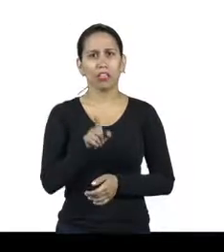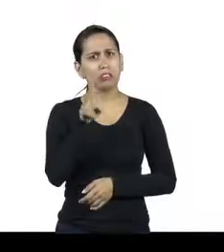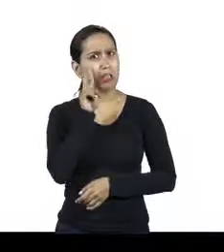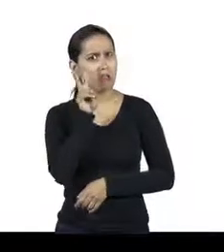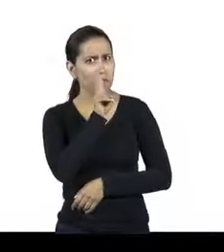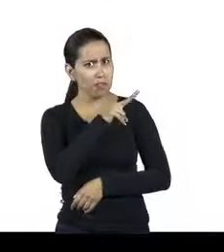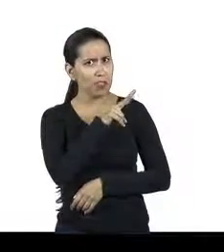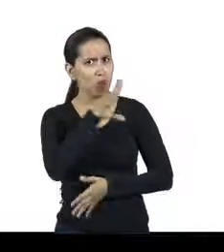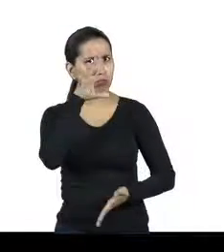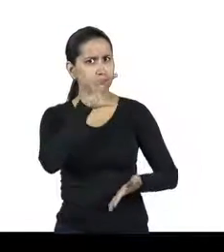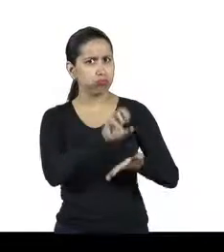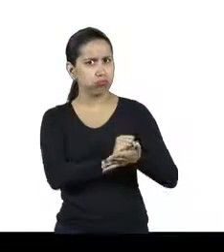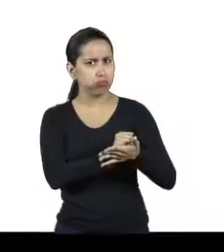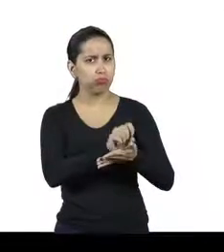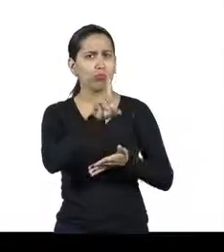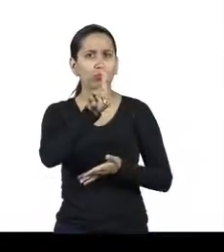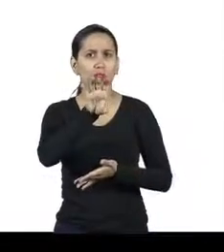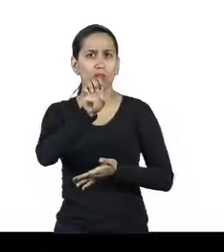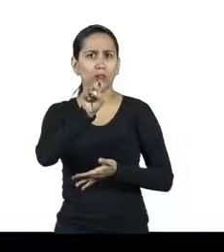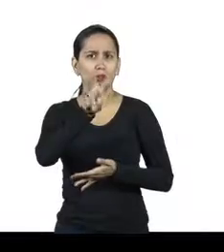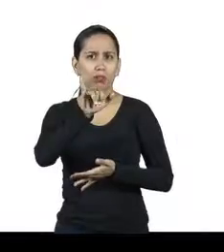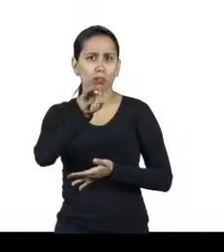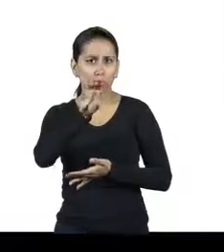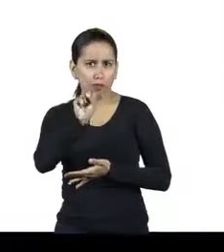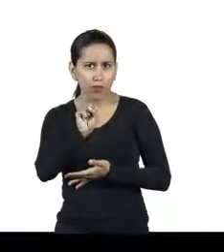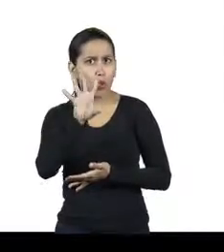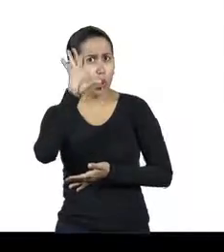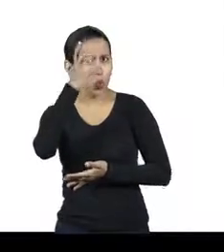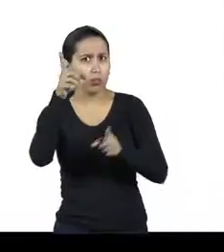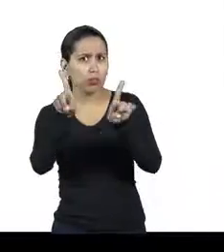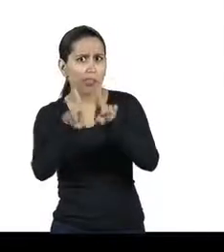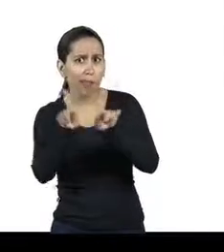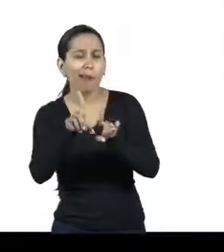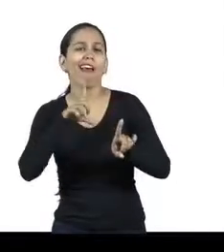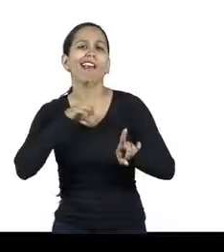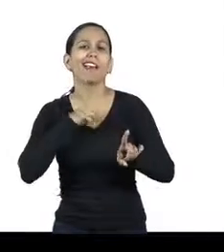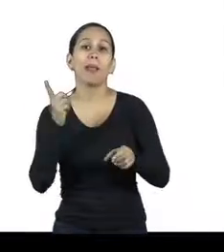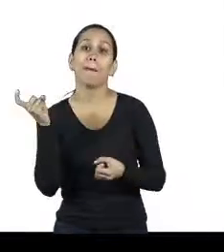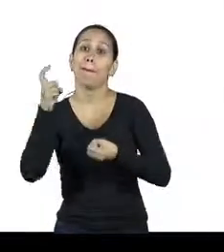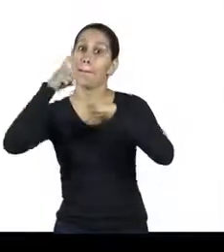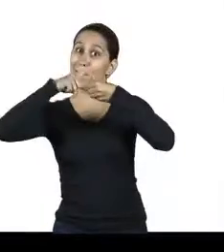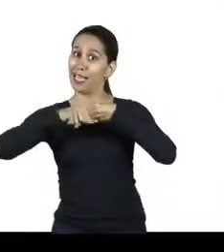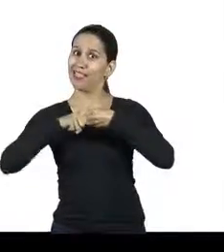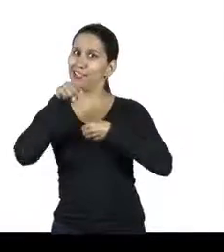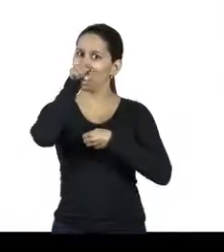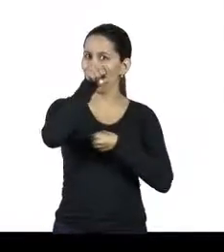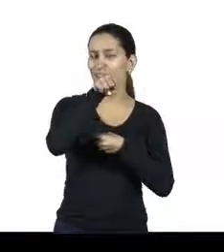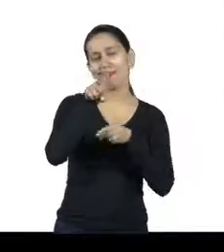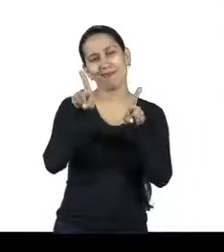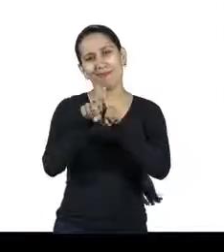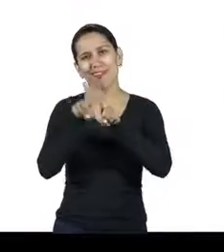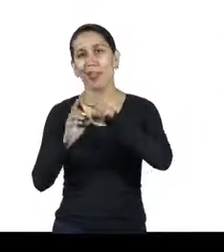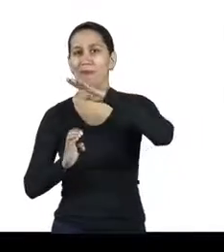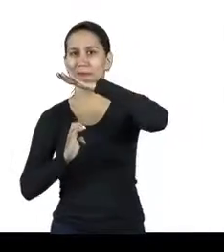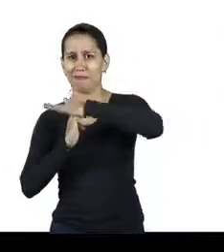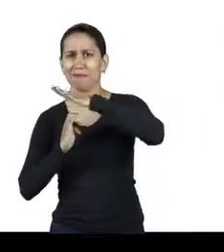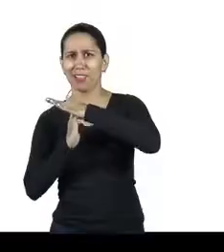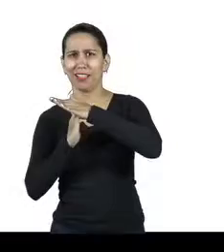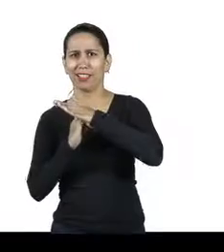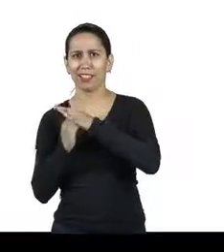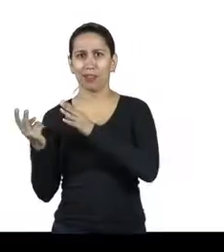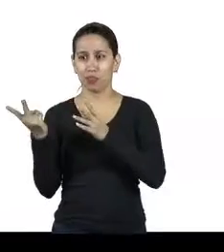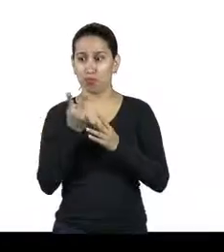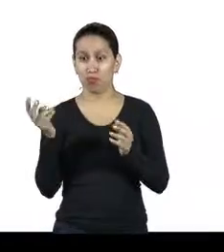Você viu que o registro de desvios e a solução deles exigem uma parceria entre a empresa e você, que está na linha de frente do